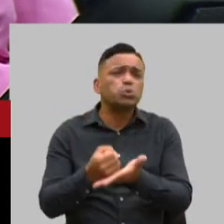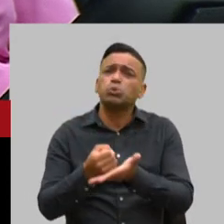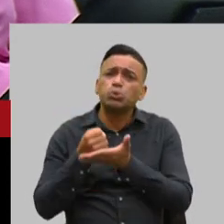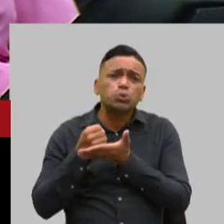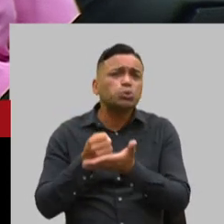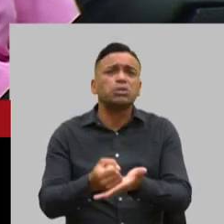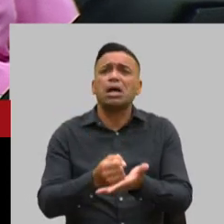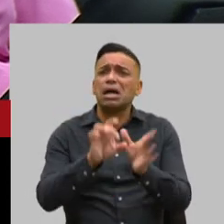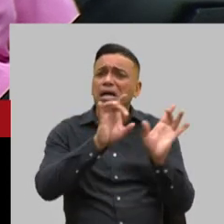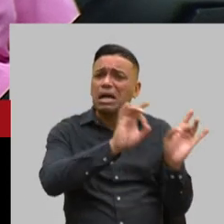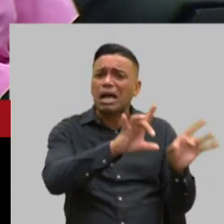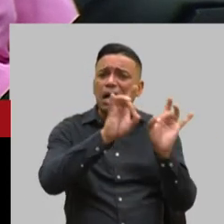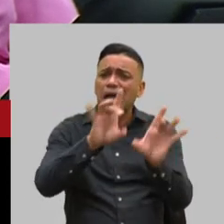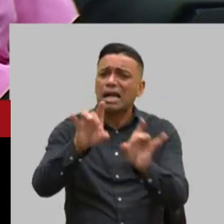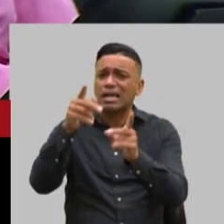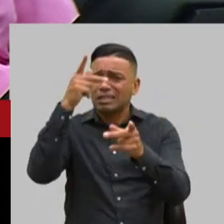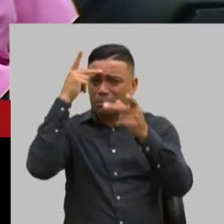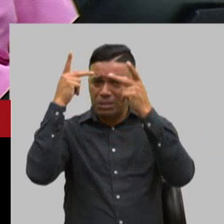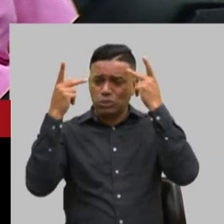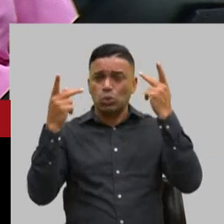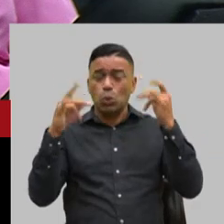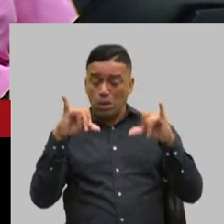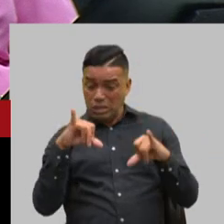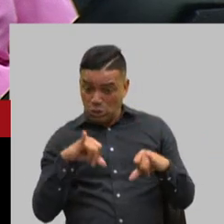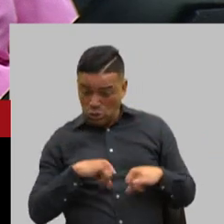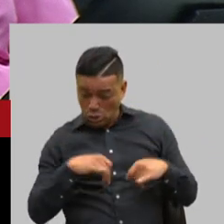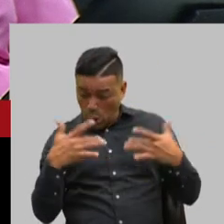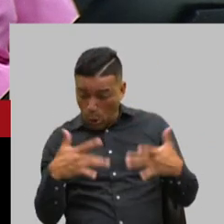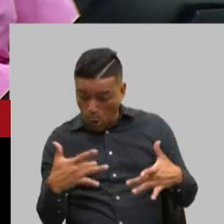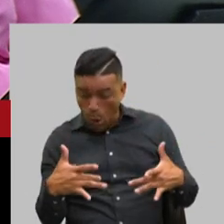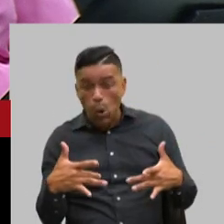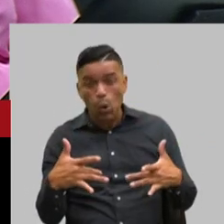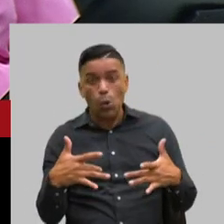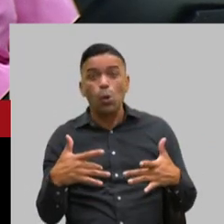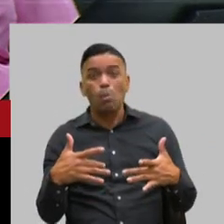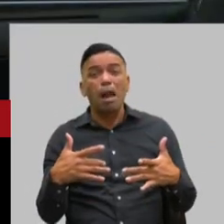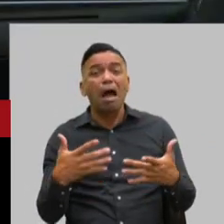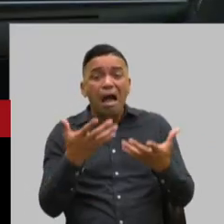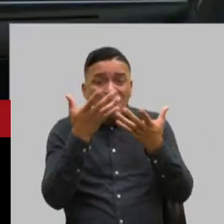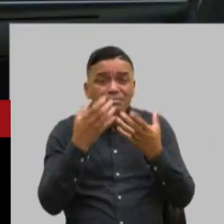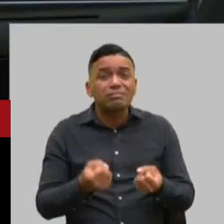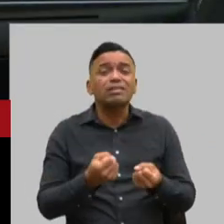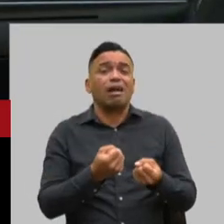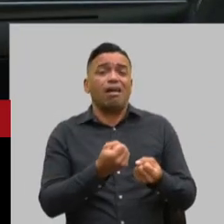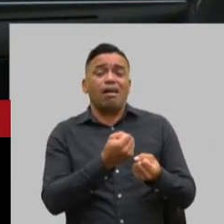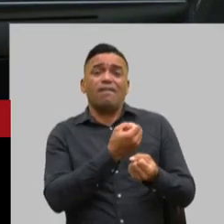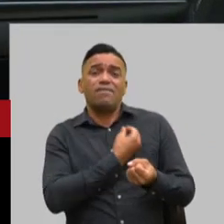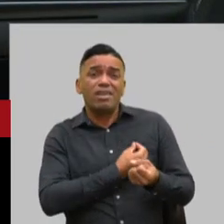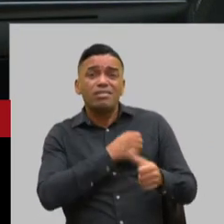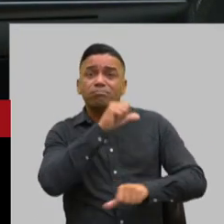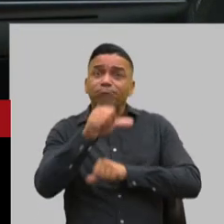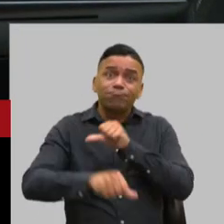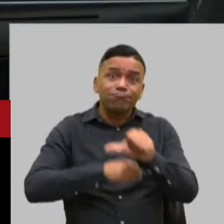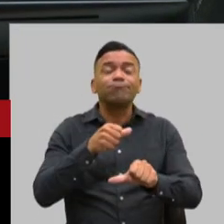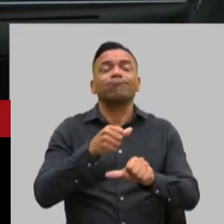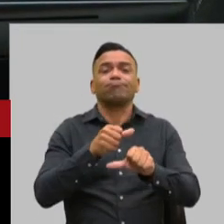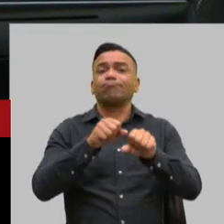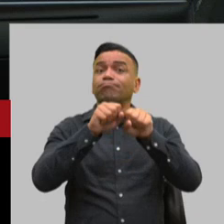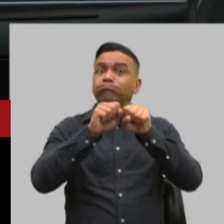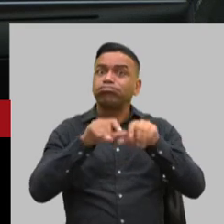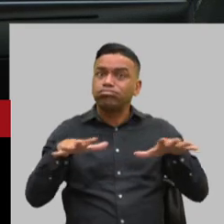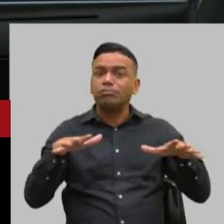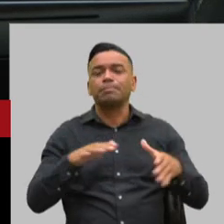dor em alento para abraçar a vida em sua plenitude. Em sua habilidade notável,